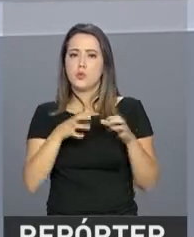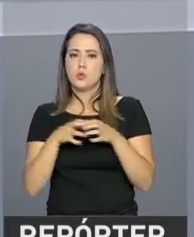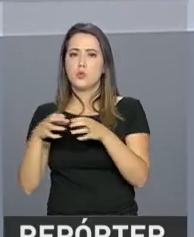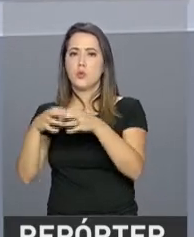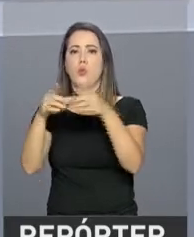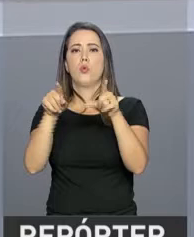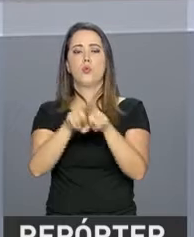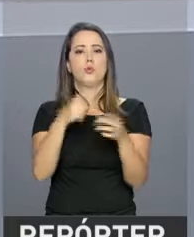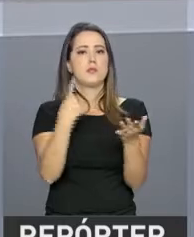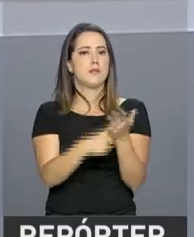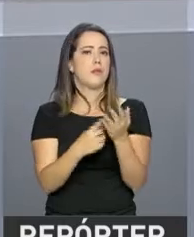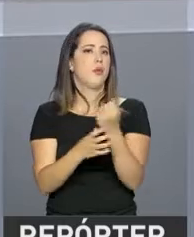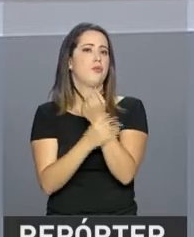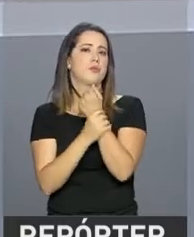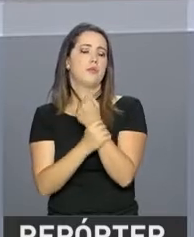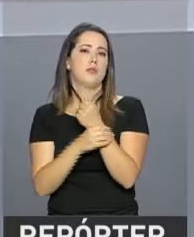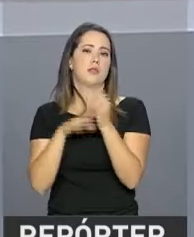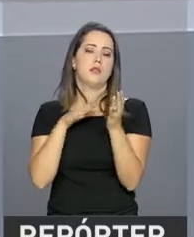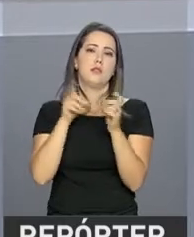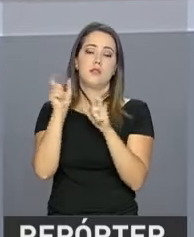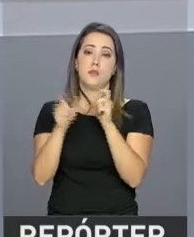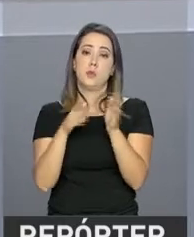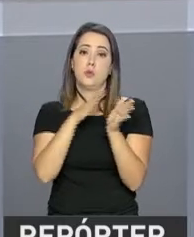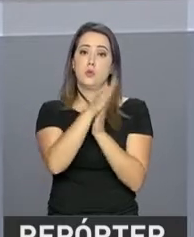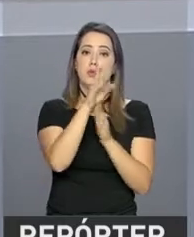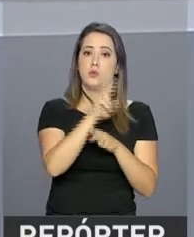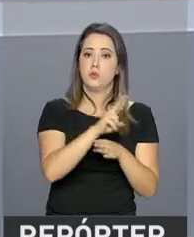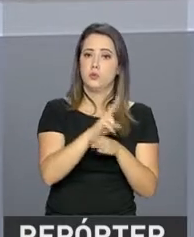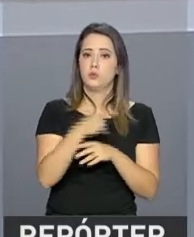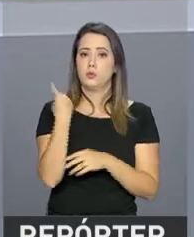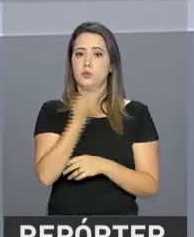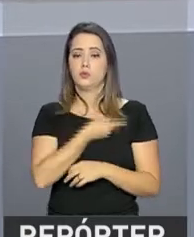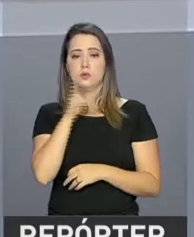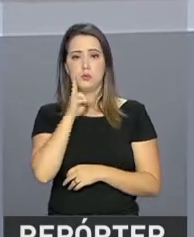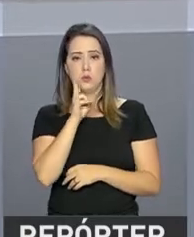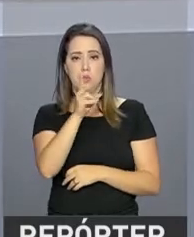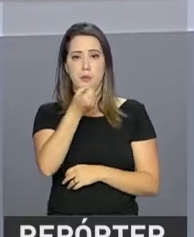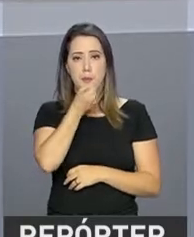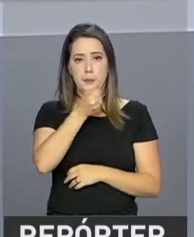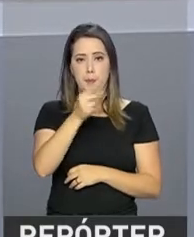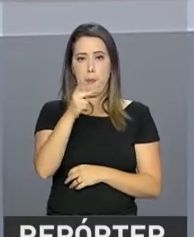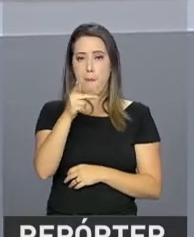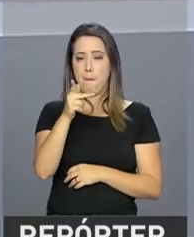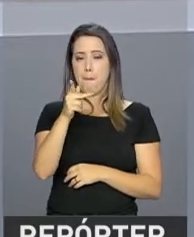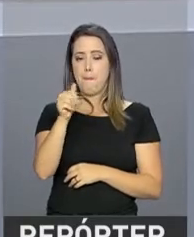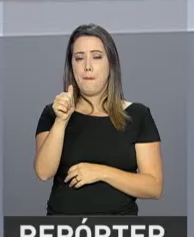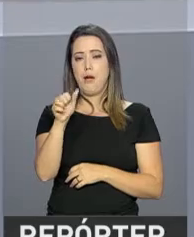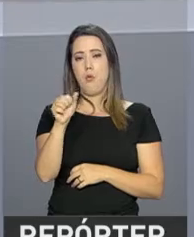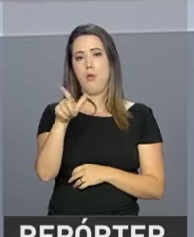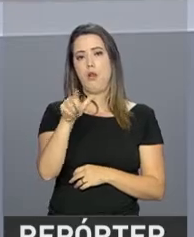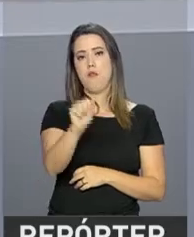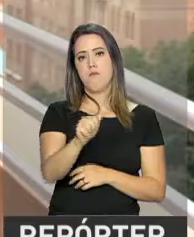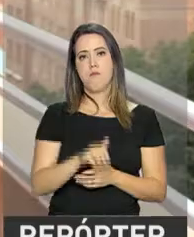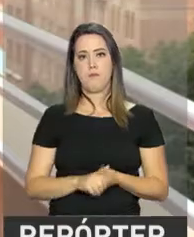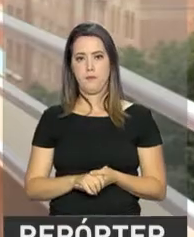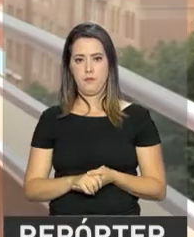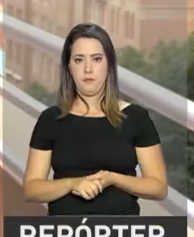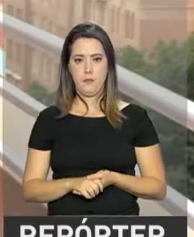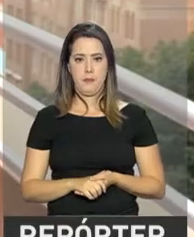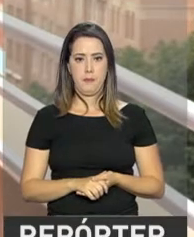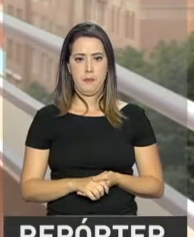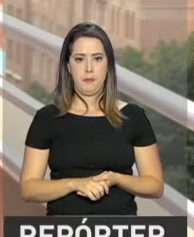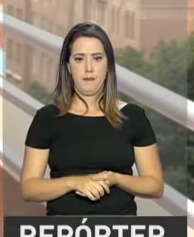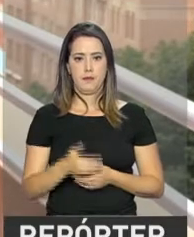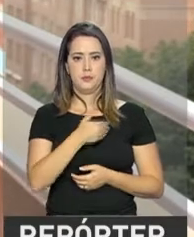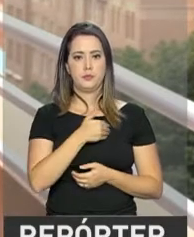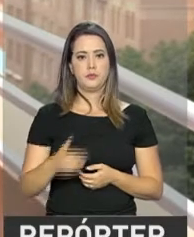espaciais, segurança e imigração. A nossa correspondente nos Estados Unidos, Paola De Orte, tem mais informações.